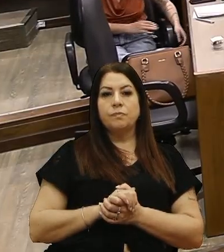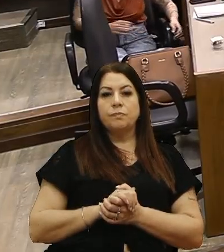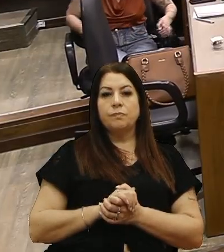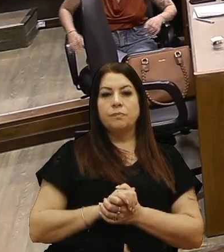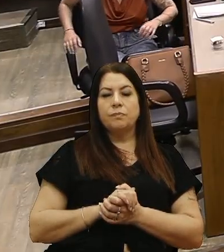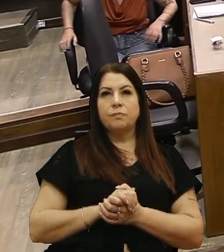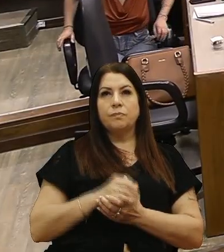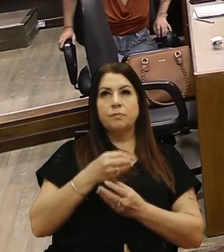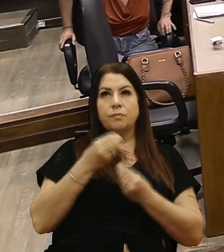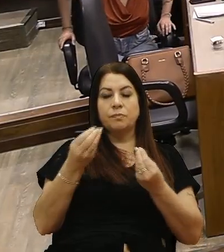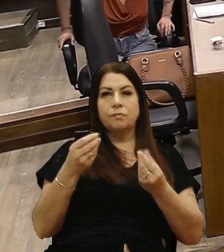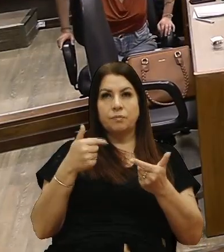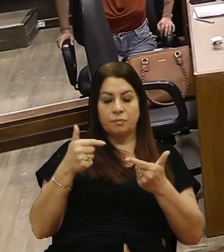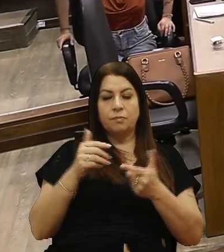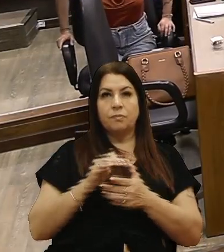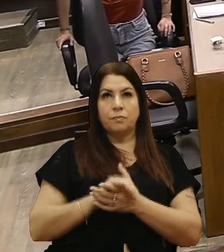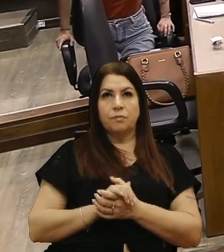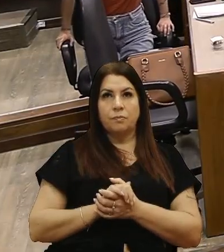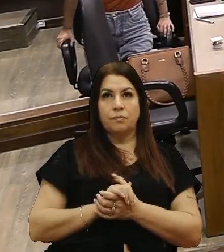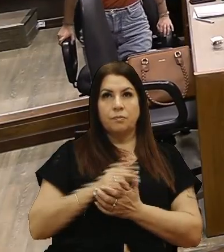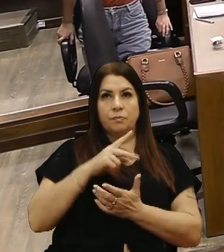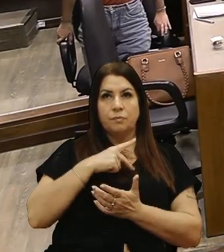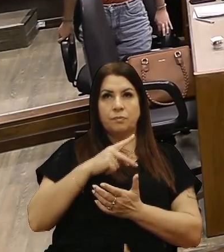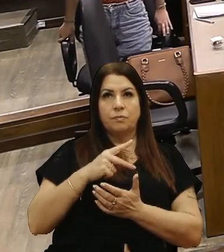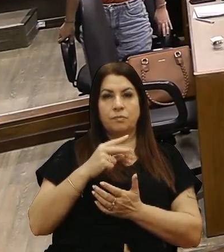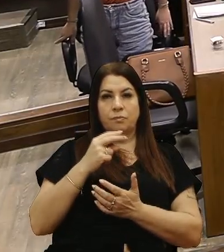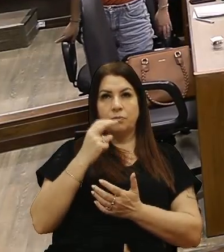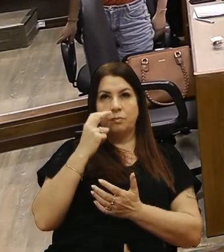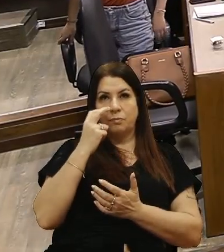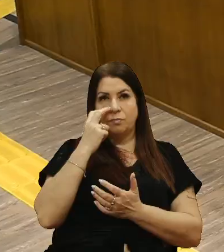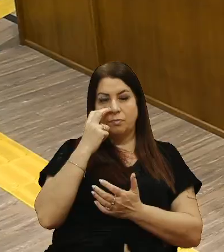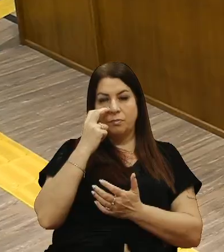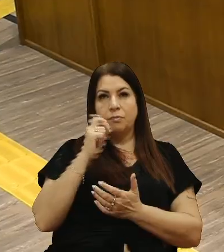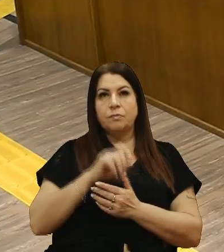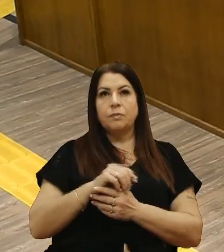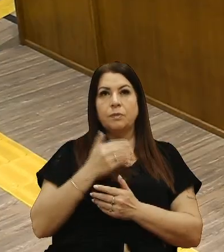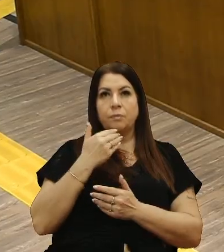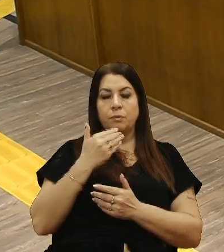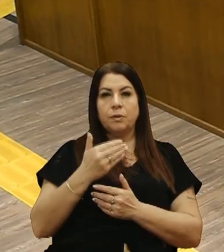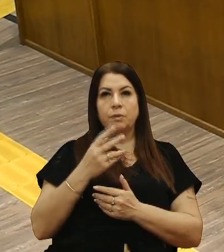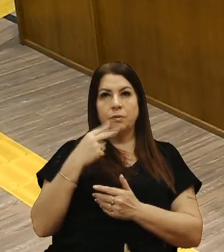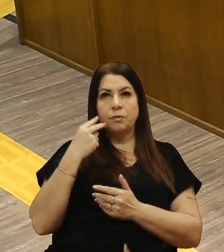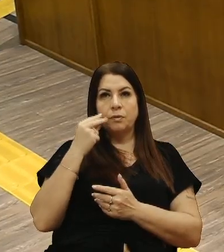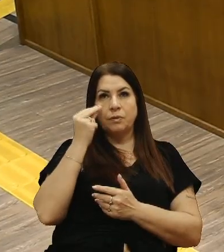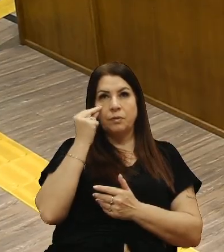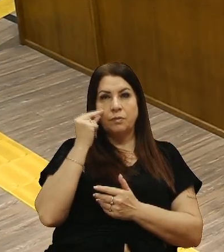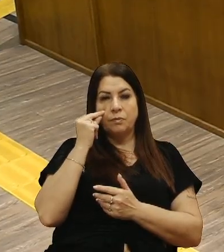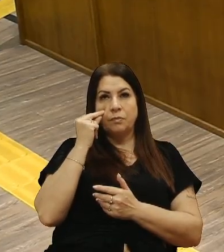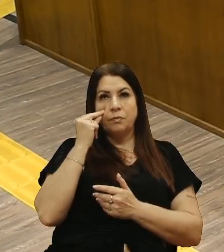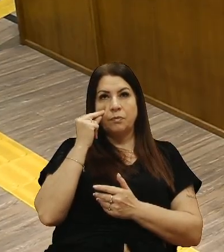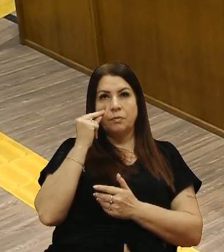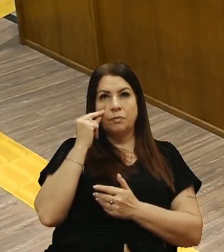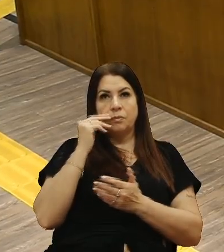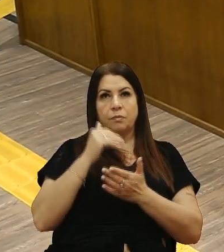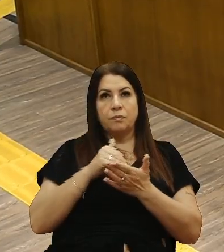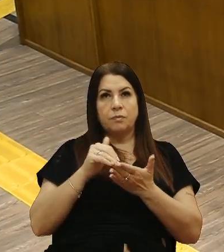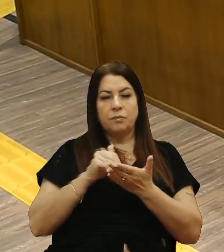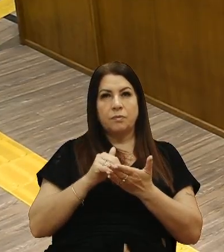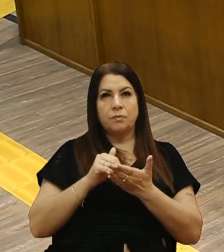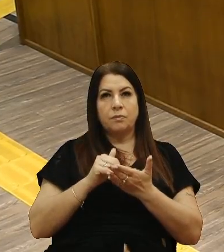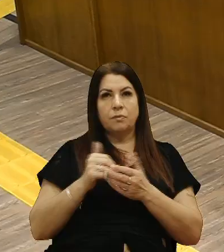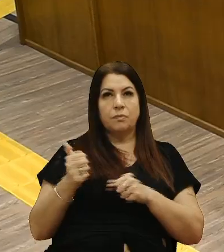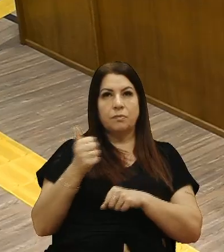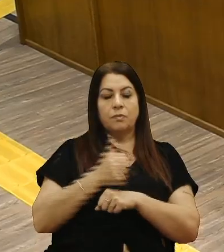Cedo os trabalhos à presidente, vereadora Andressa Malman, e peço que o vereador Cláudio Bard, então, seja nosso secretário ad